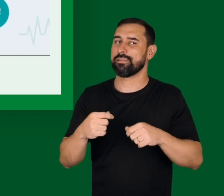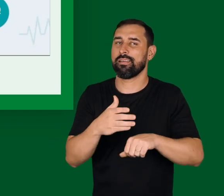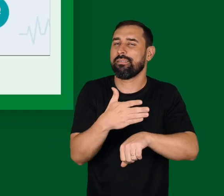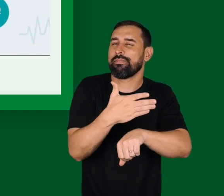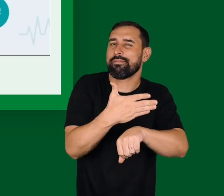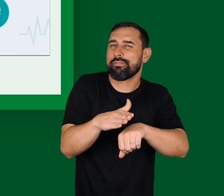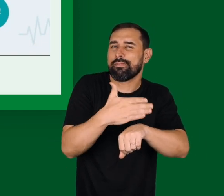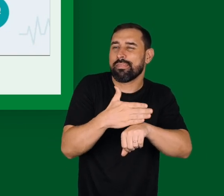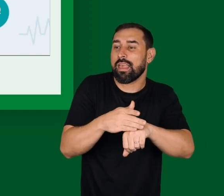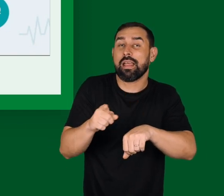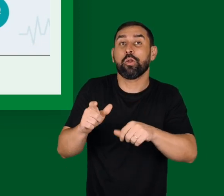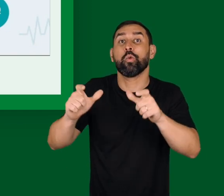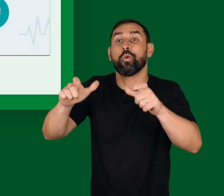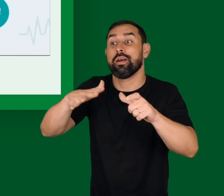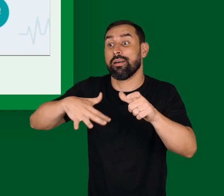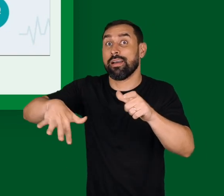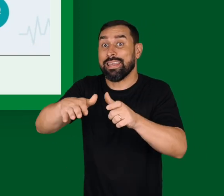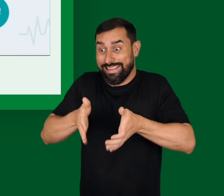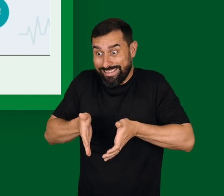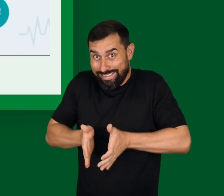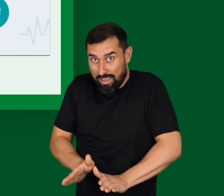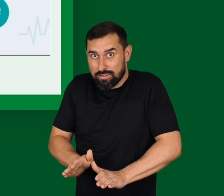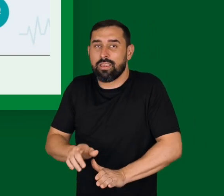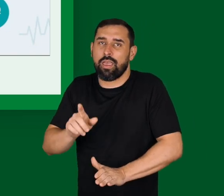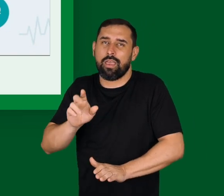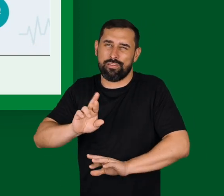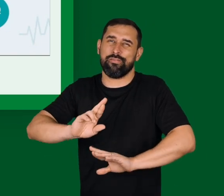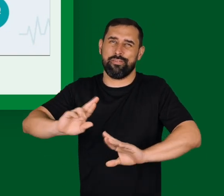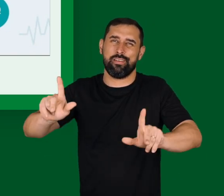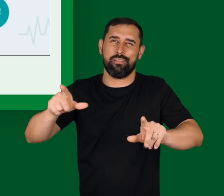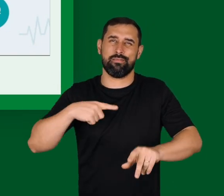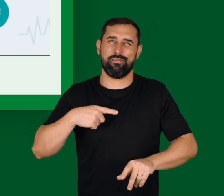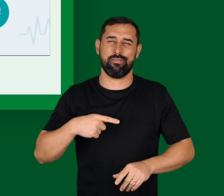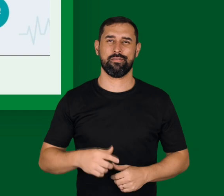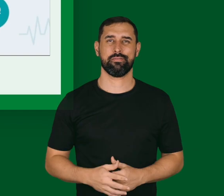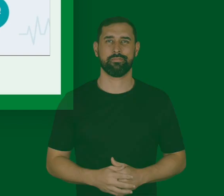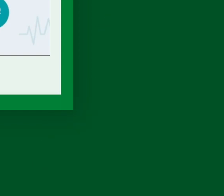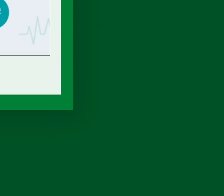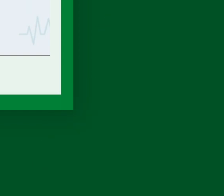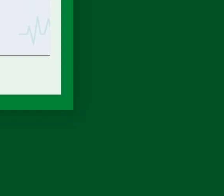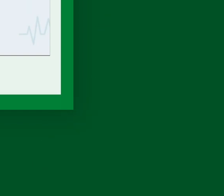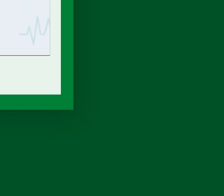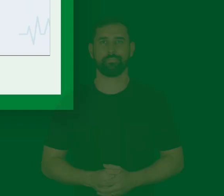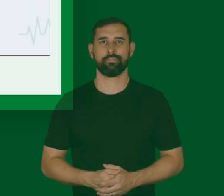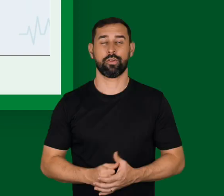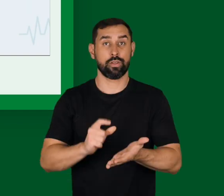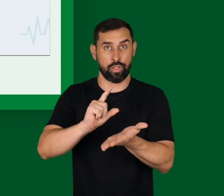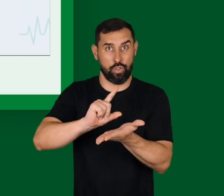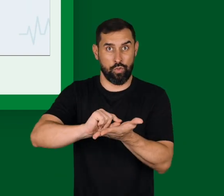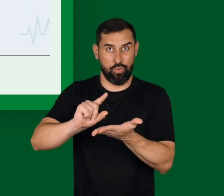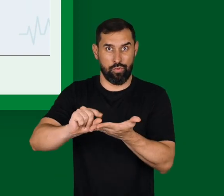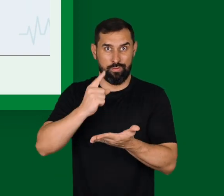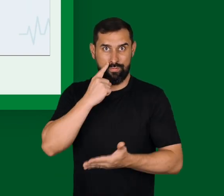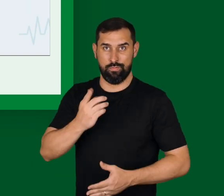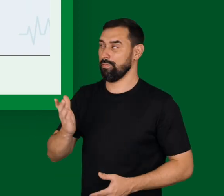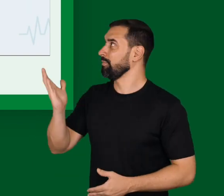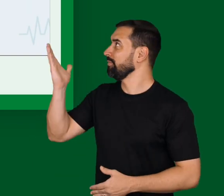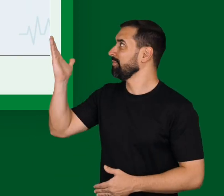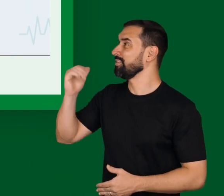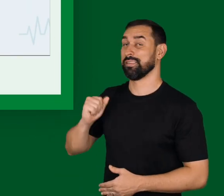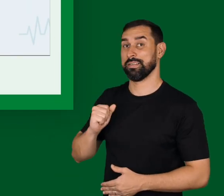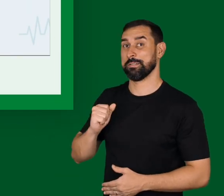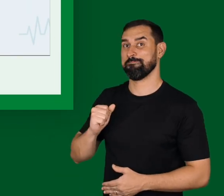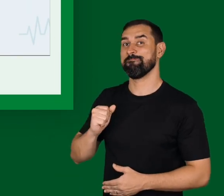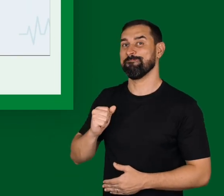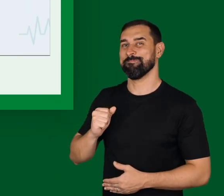que busca treinar aqueles que fazem assistência dentro da sala de parto, tá bom? Então, ó, segundo